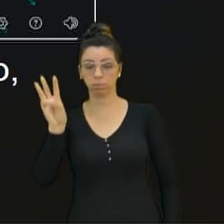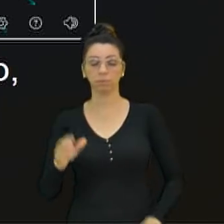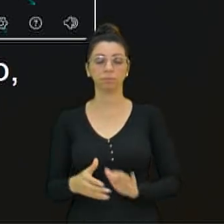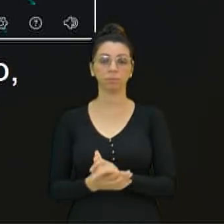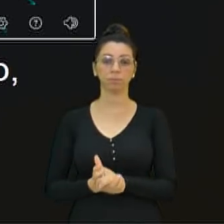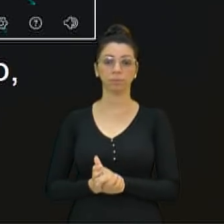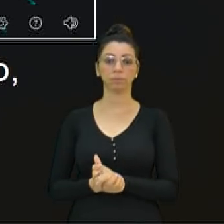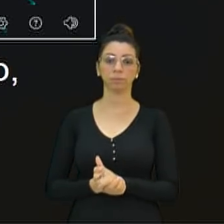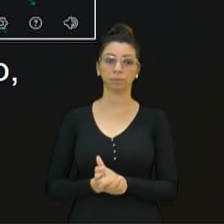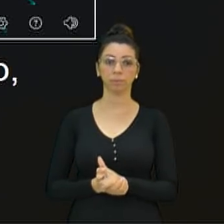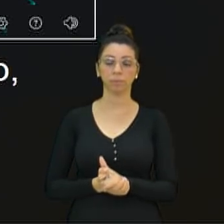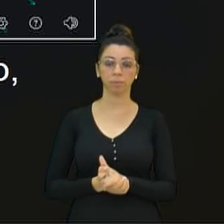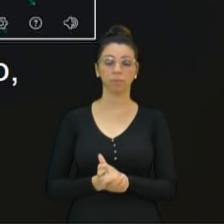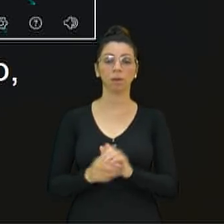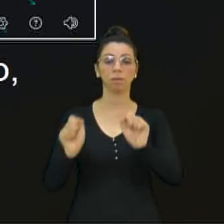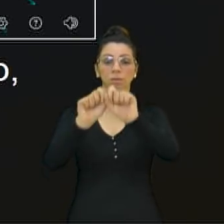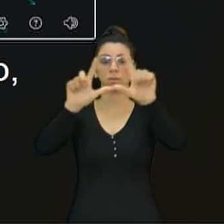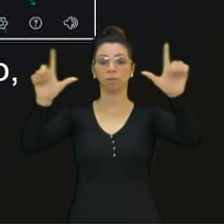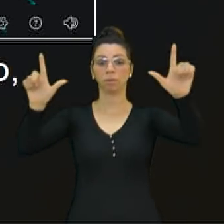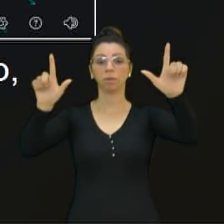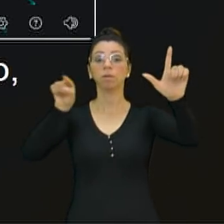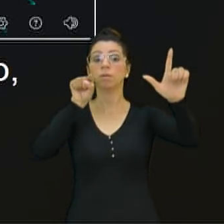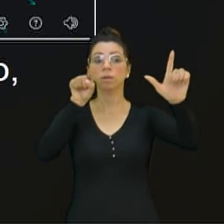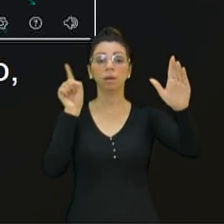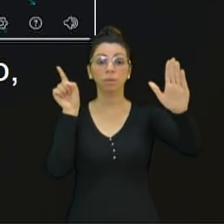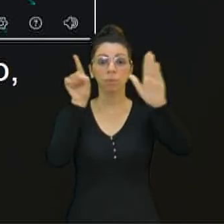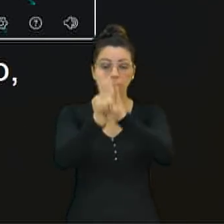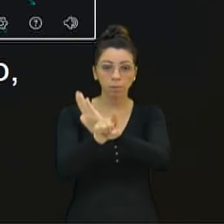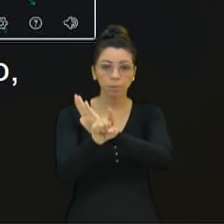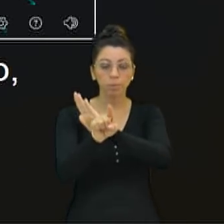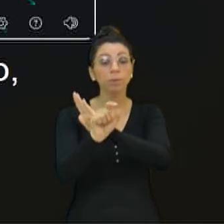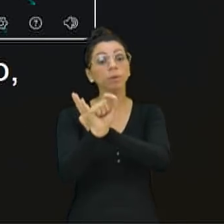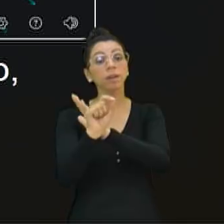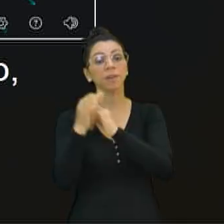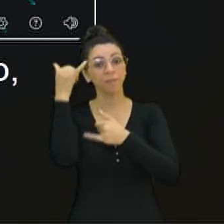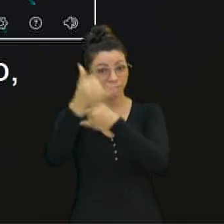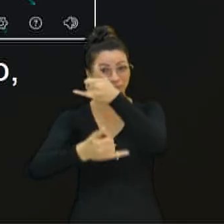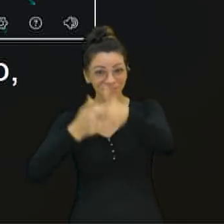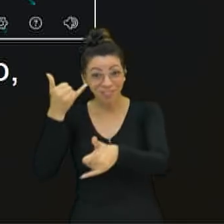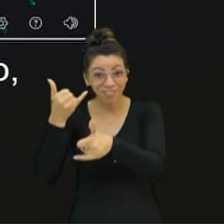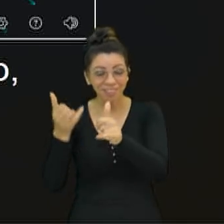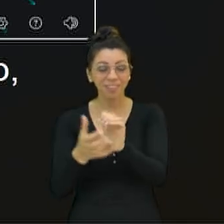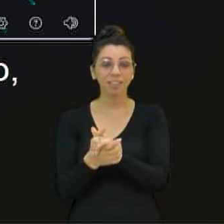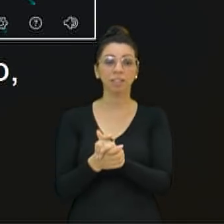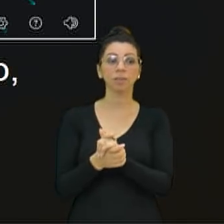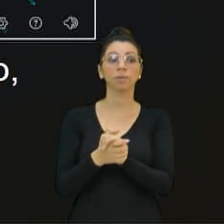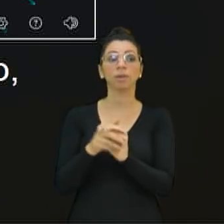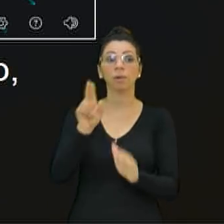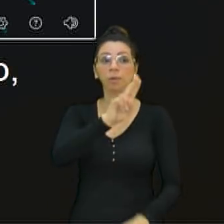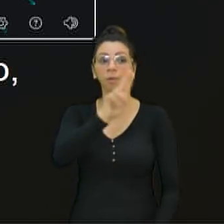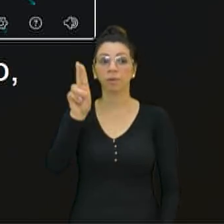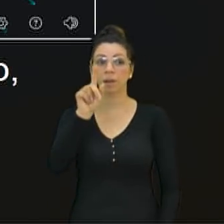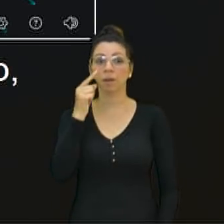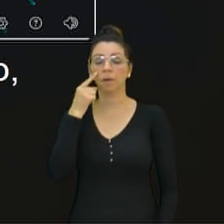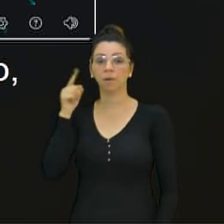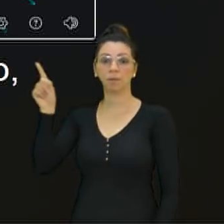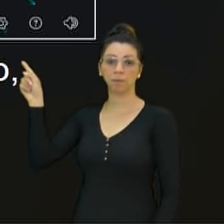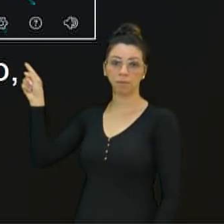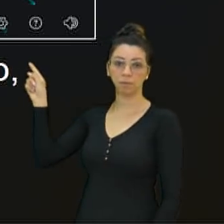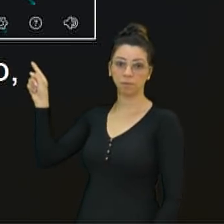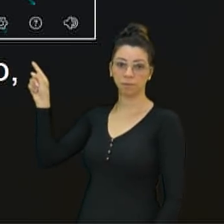eu trago aqui para vocês uma tela e pergunto para vocês, vamos jogar? Então é um site chamado iWire. Ele é